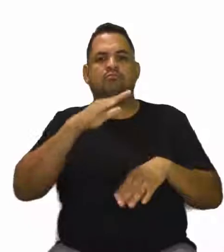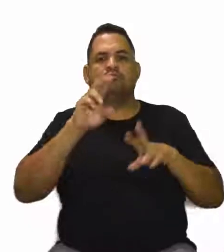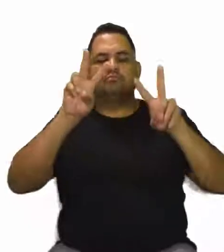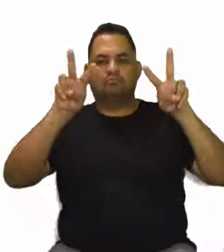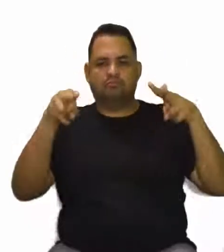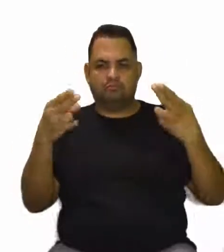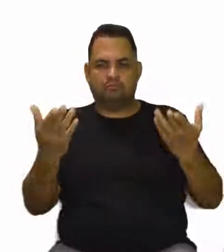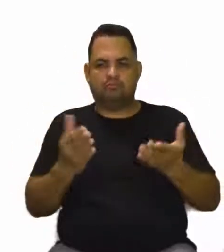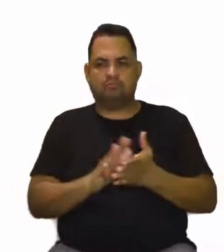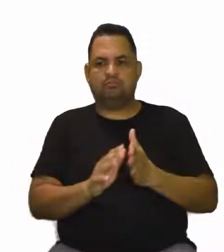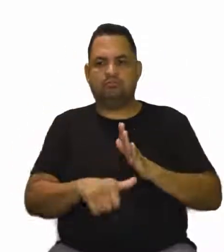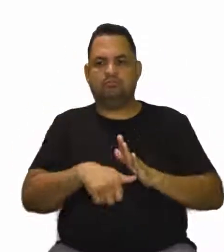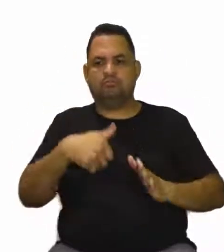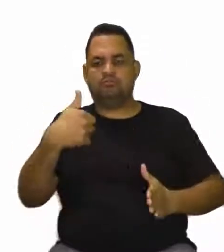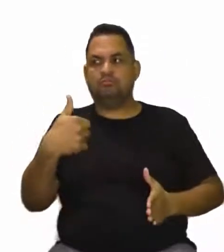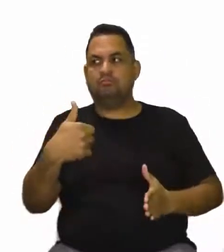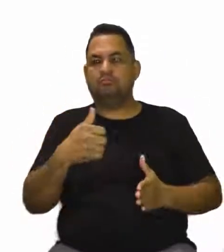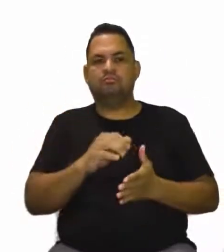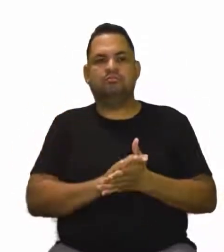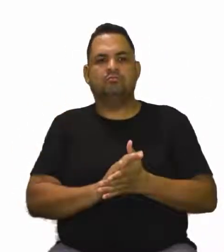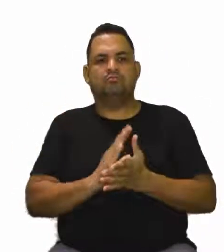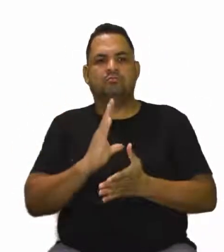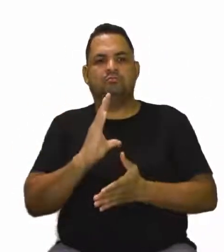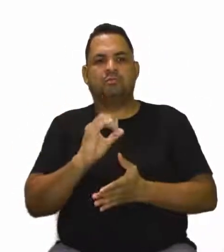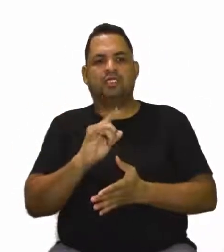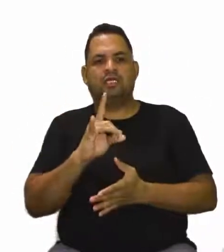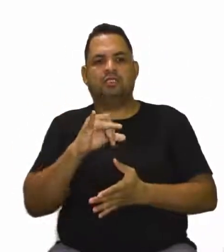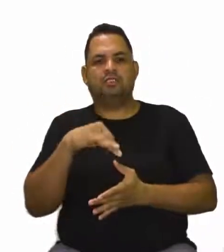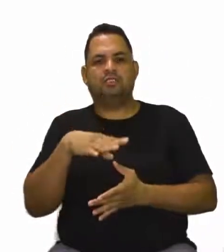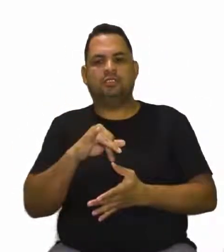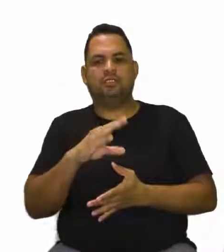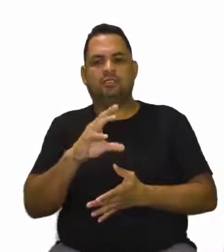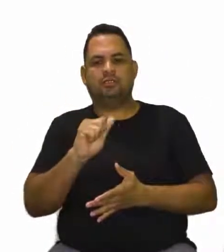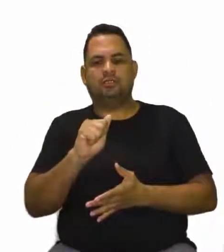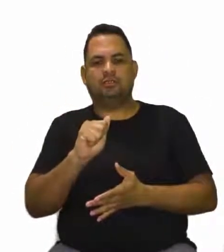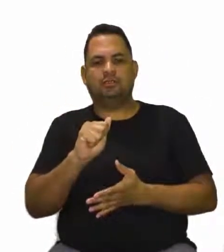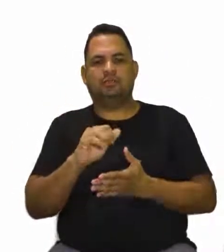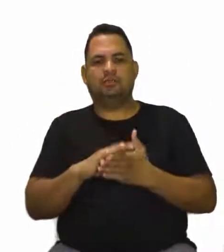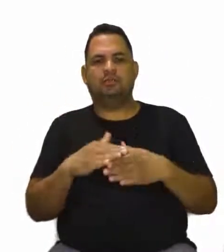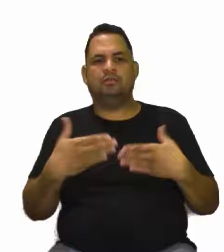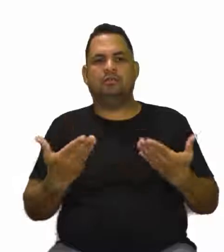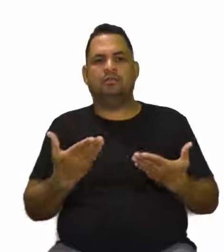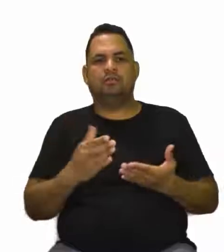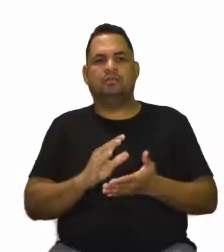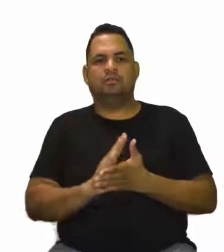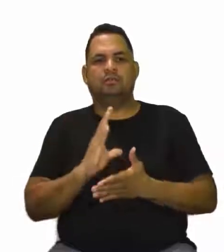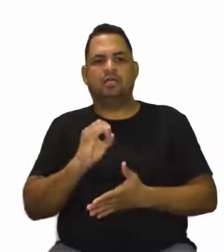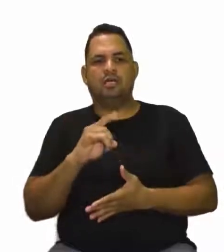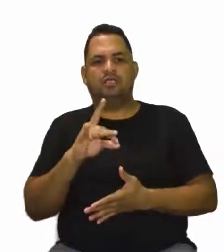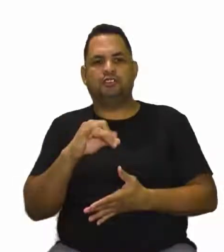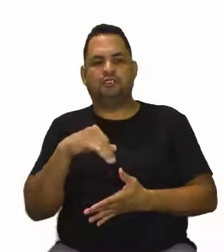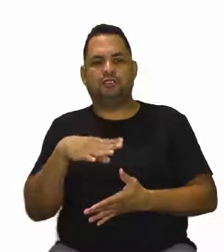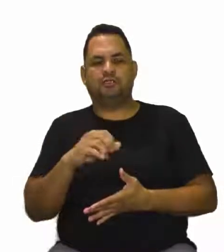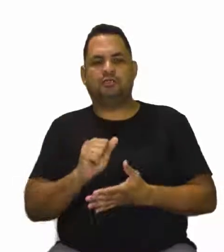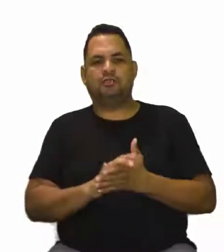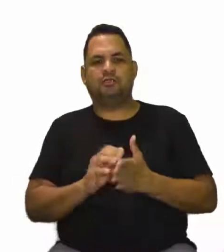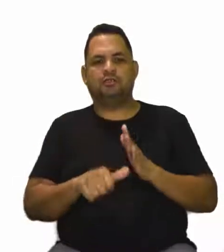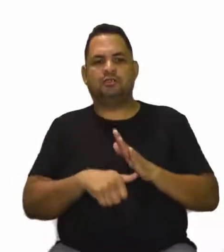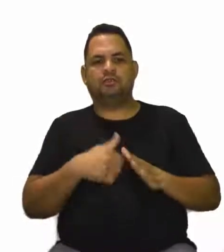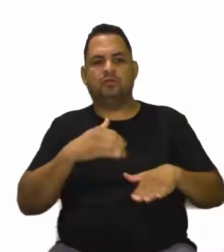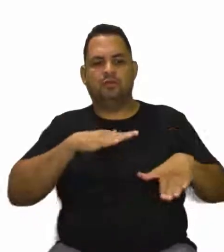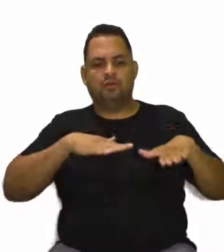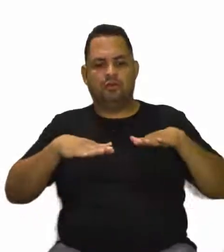assunto. Primeiro, calistenia. Então, anota aí, calistenia. E o